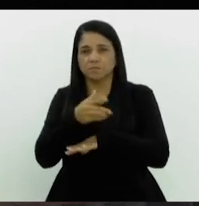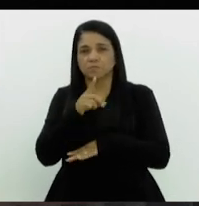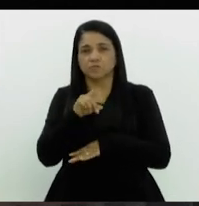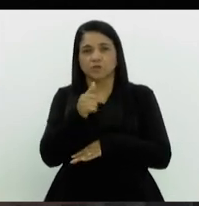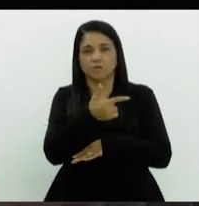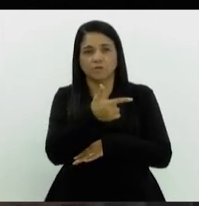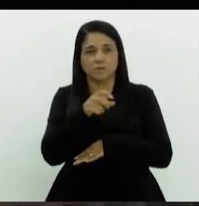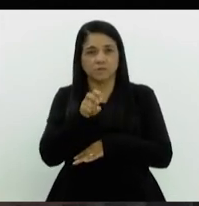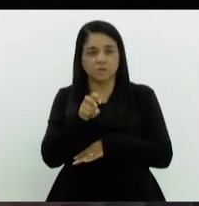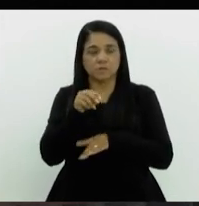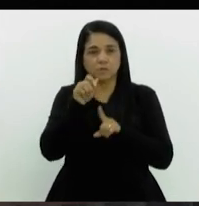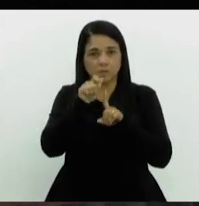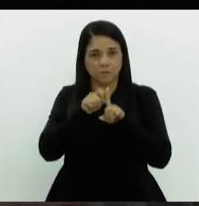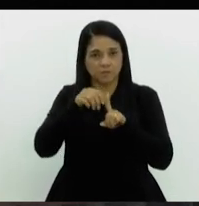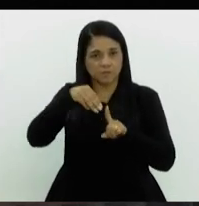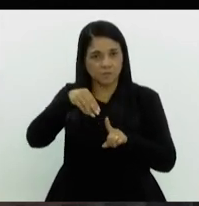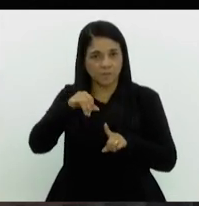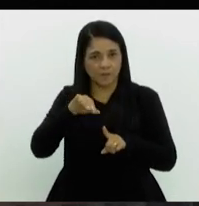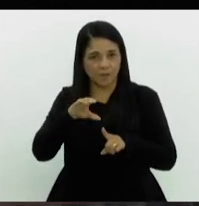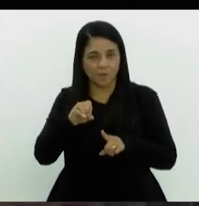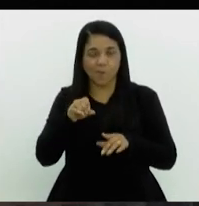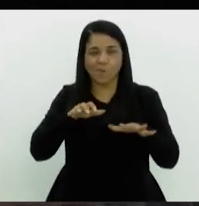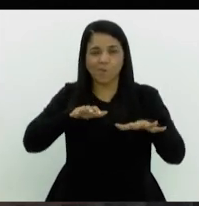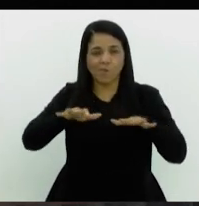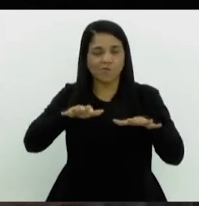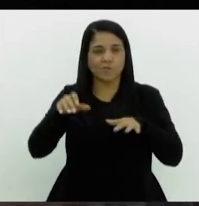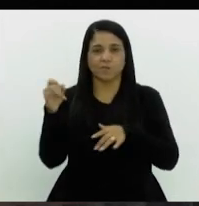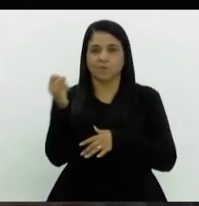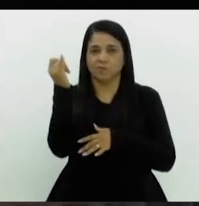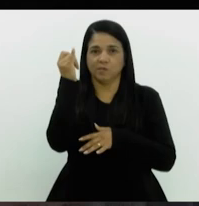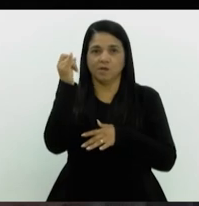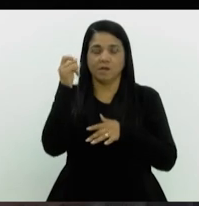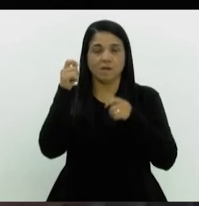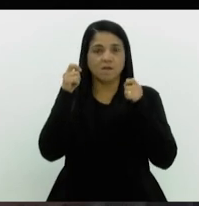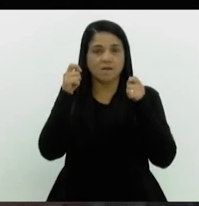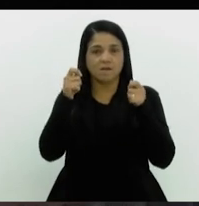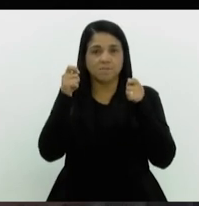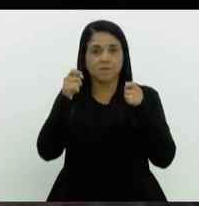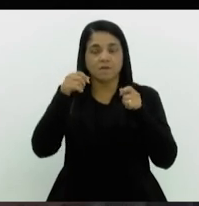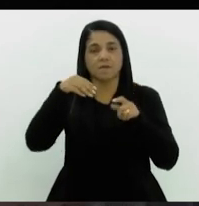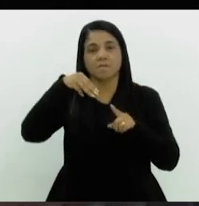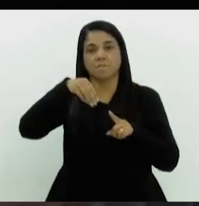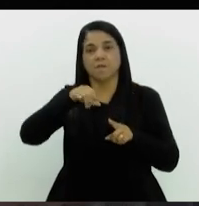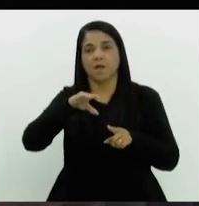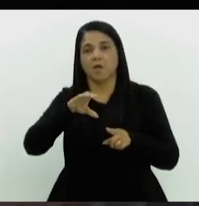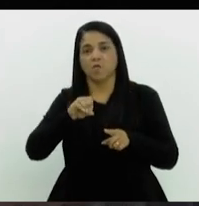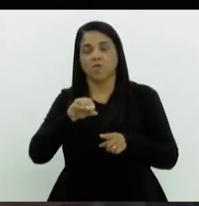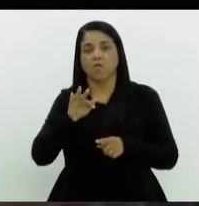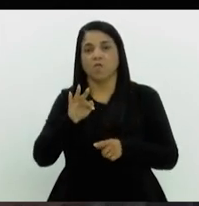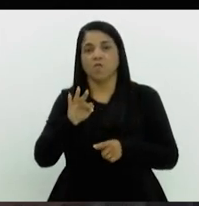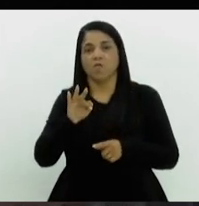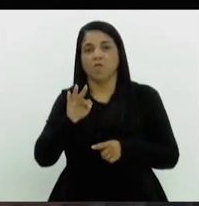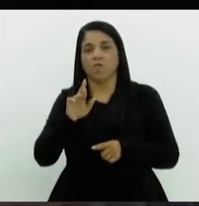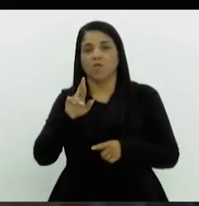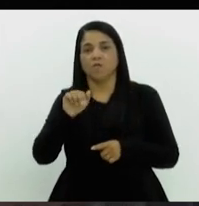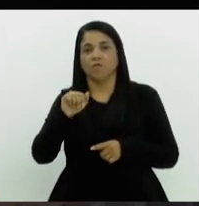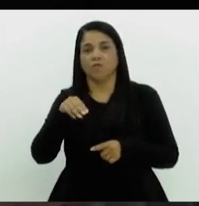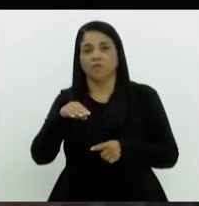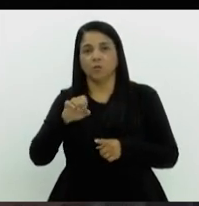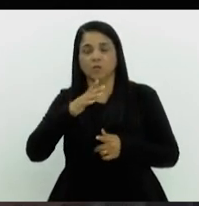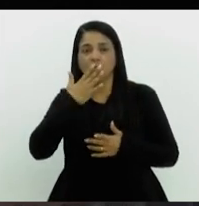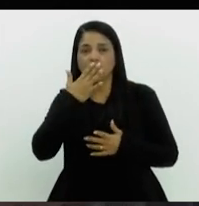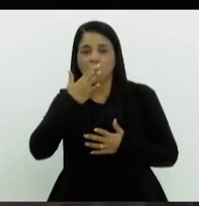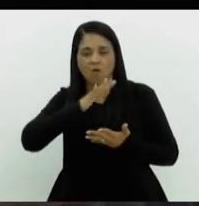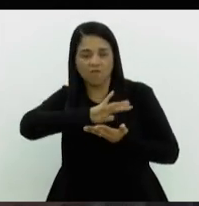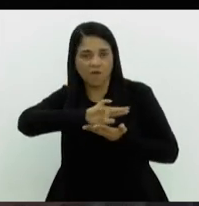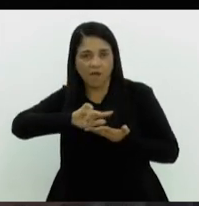de maio, de um movimento muito importante, que é a campanha Maio Furta Cor, que aconteceu no Parque Madureira, com um